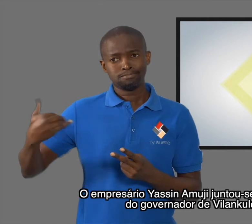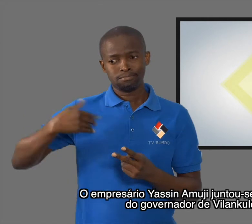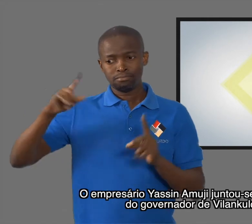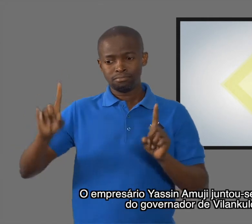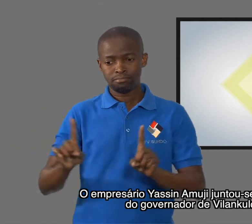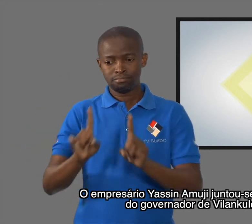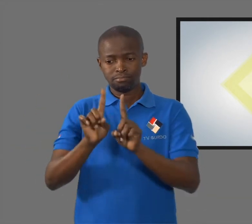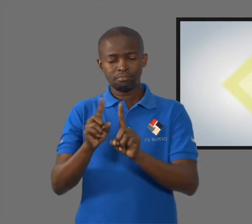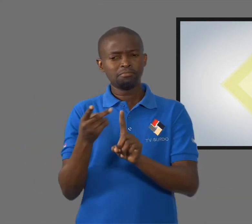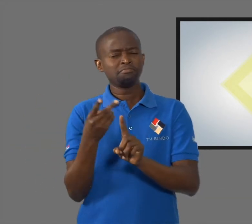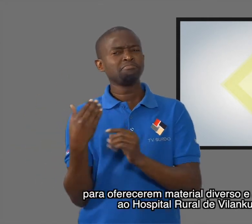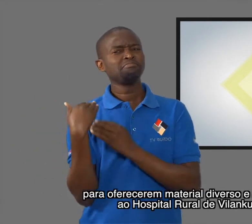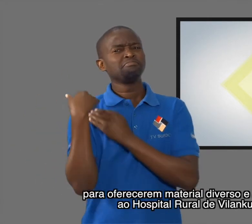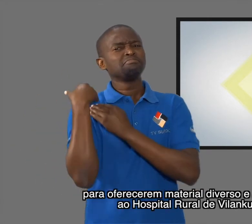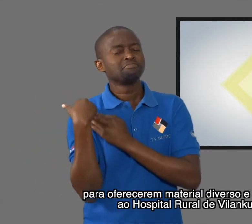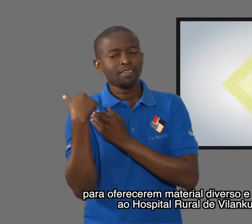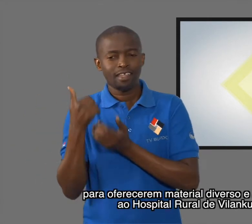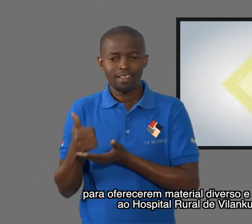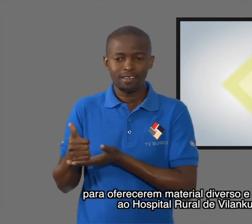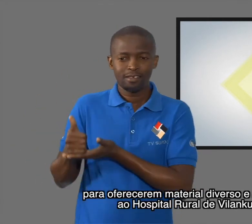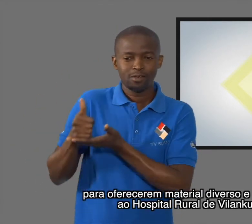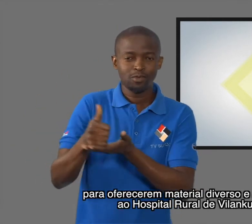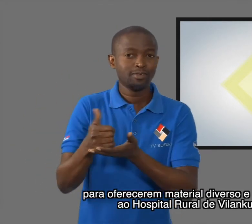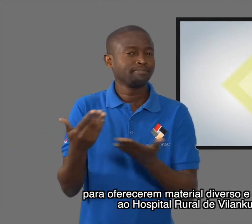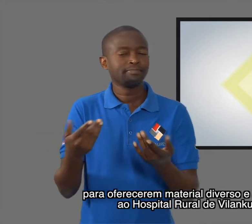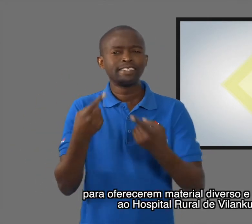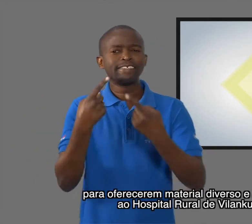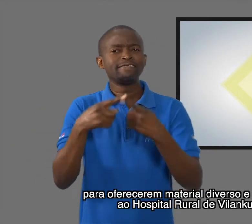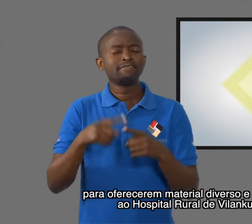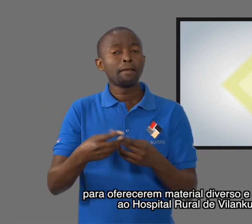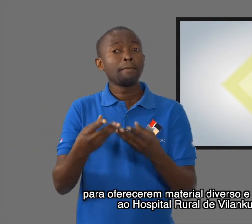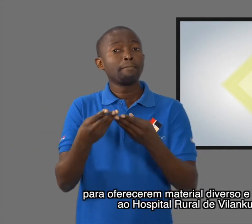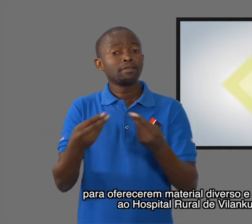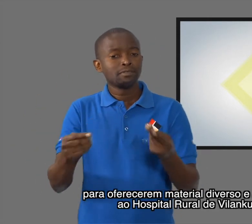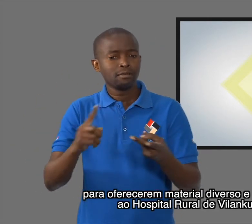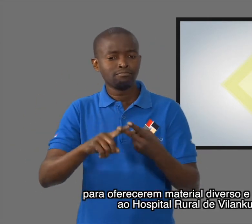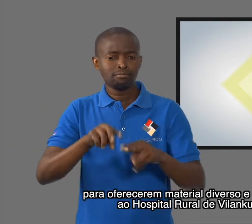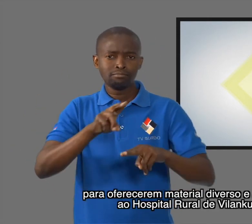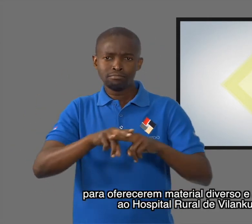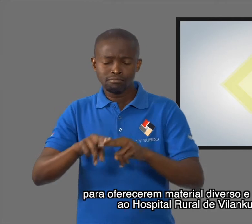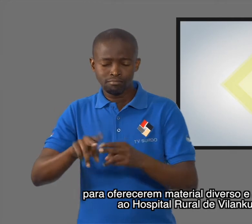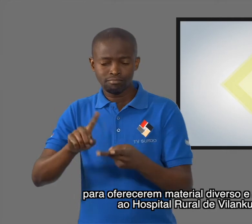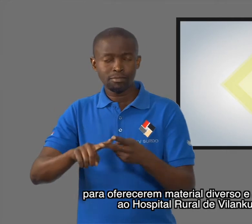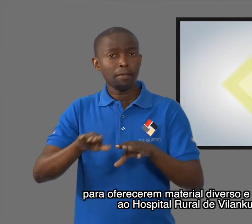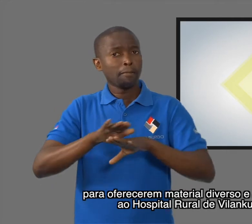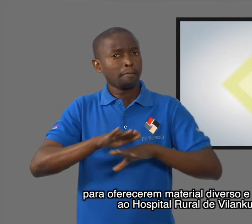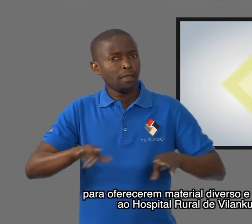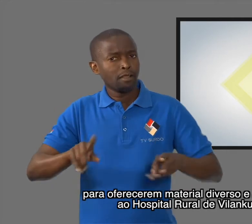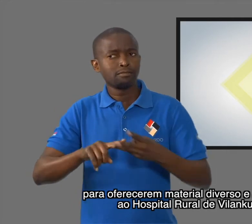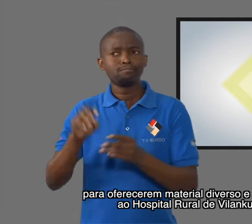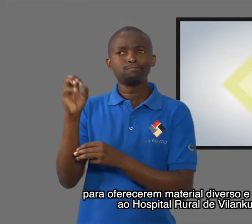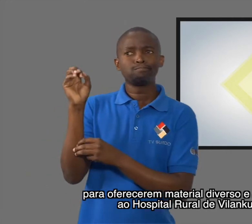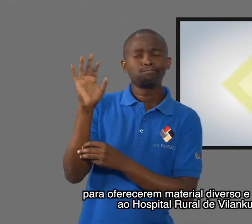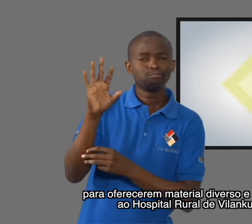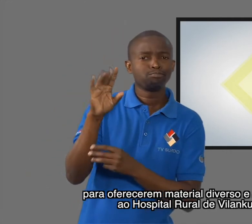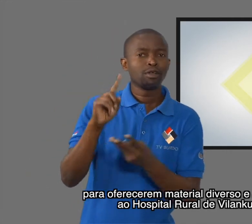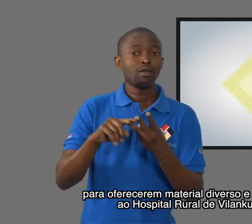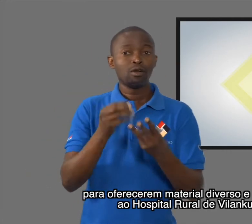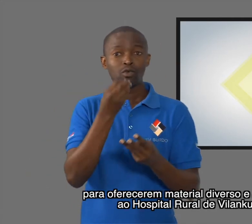Vilanculo para oferecer material diverso e alimentos ao Hospital Rural de